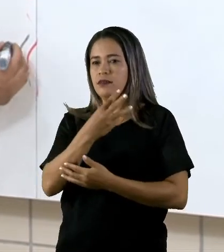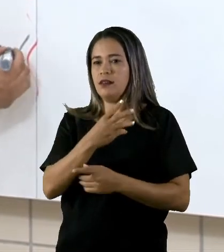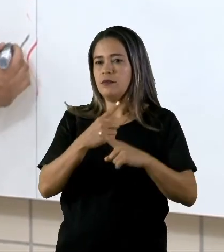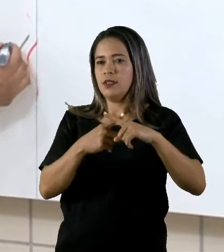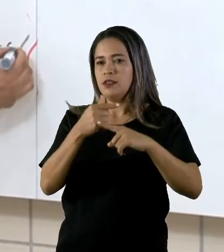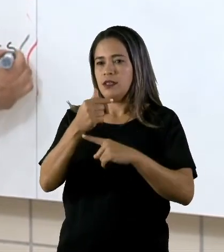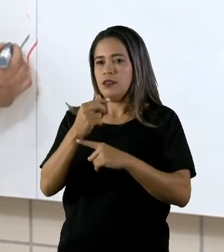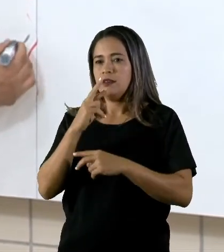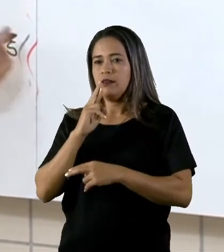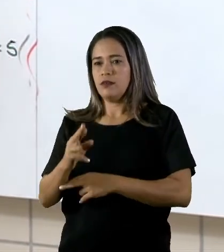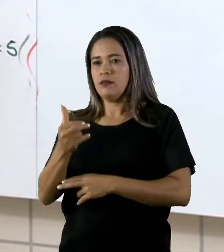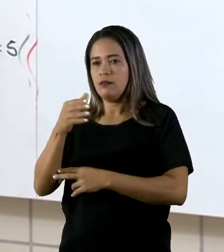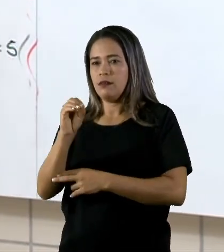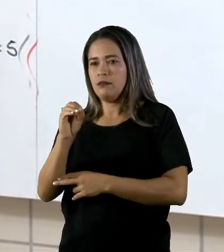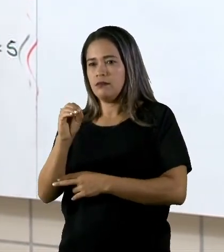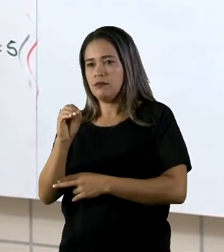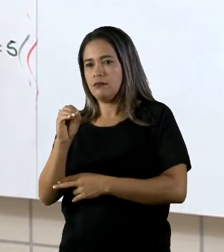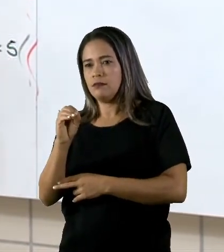5. Vou